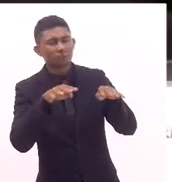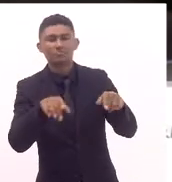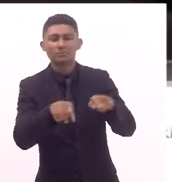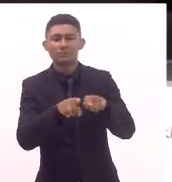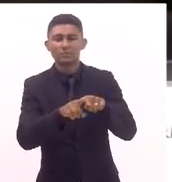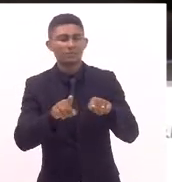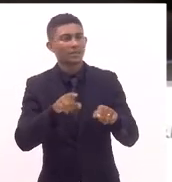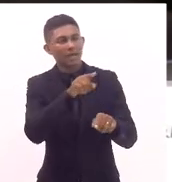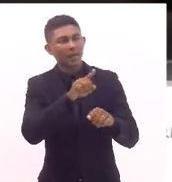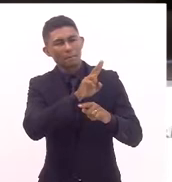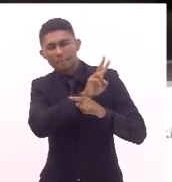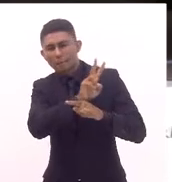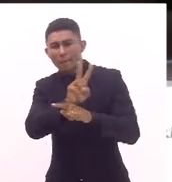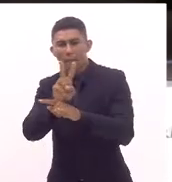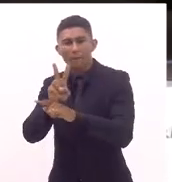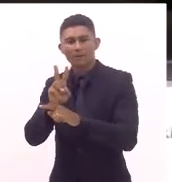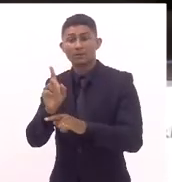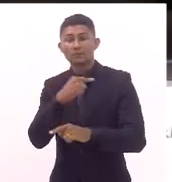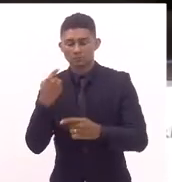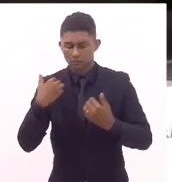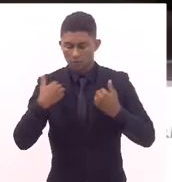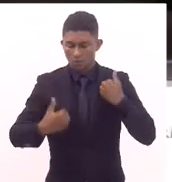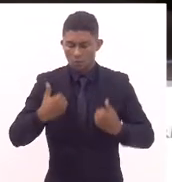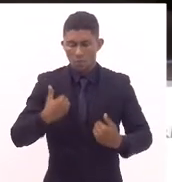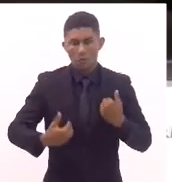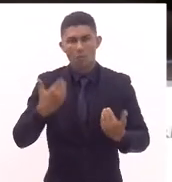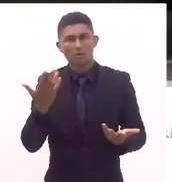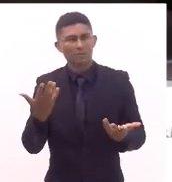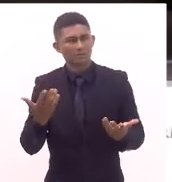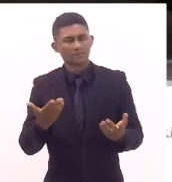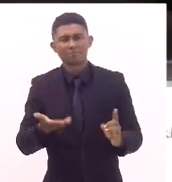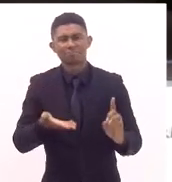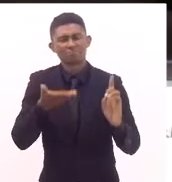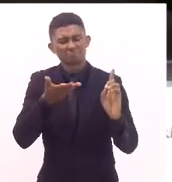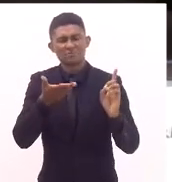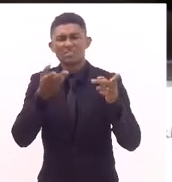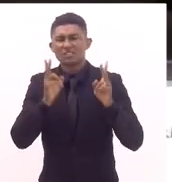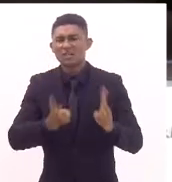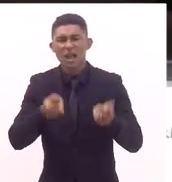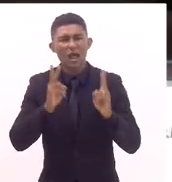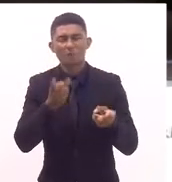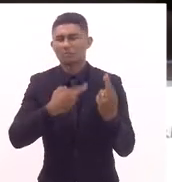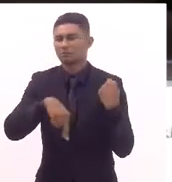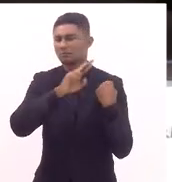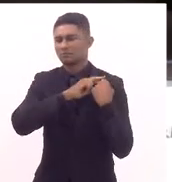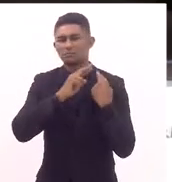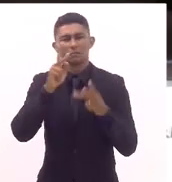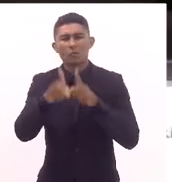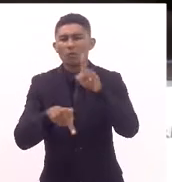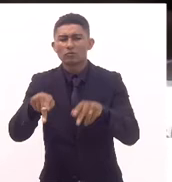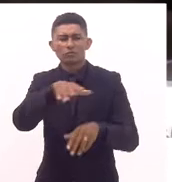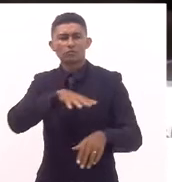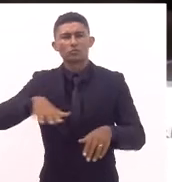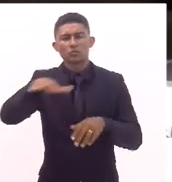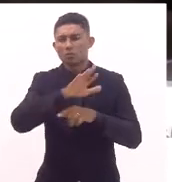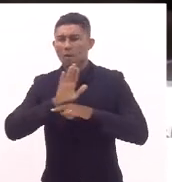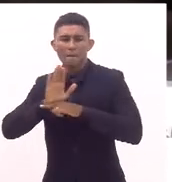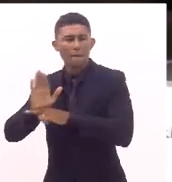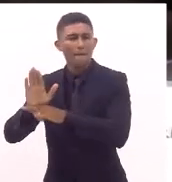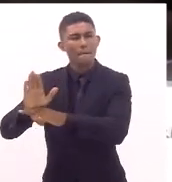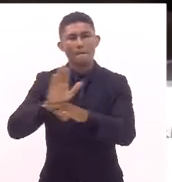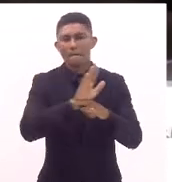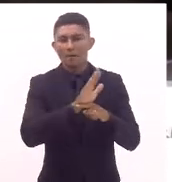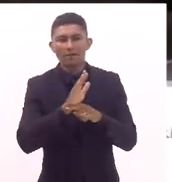e nossas almas uma mulher que sempre teve o compromisso com seu povo o zoom